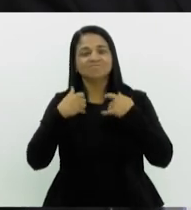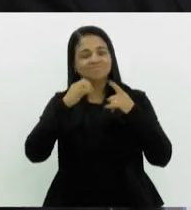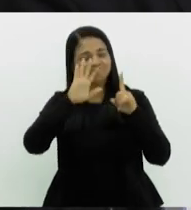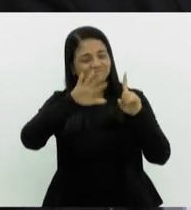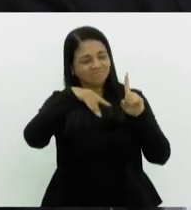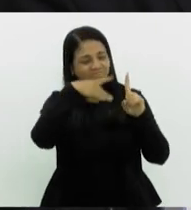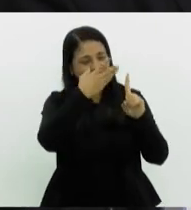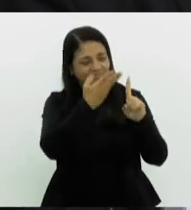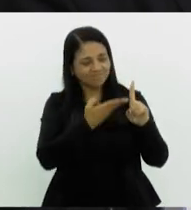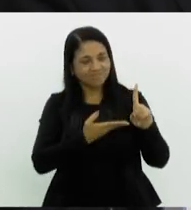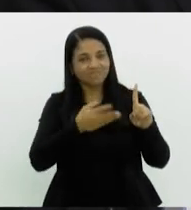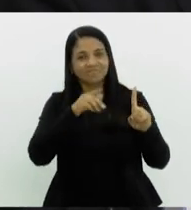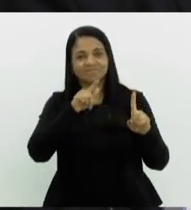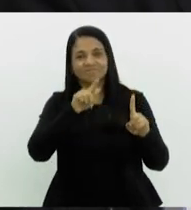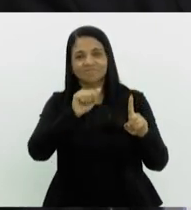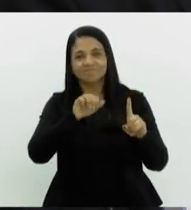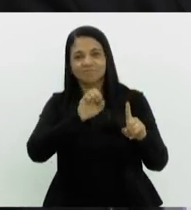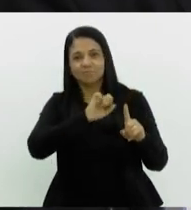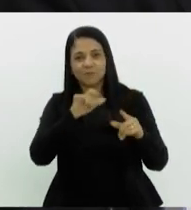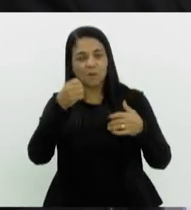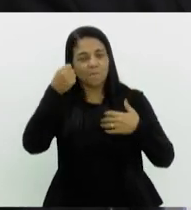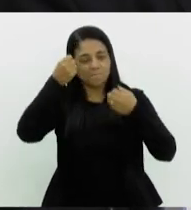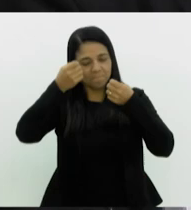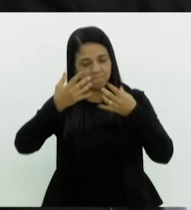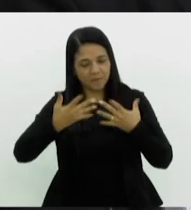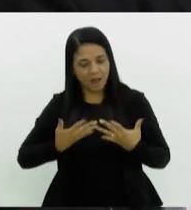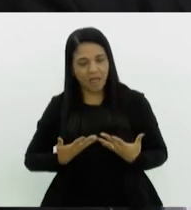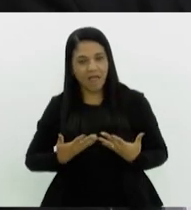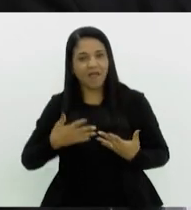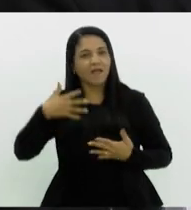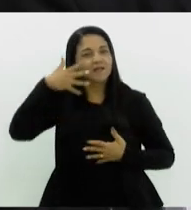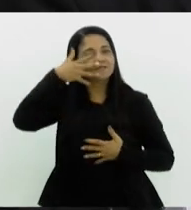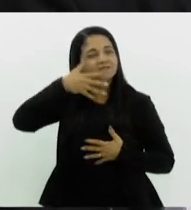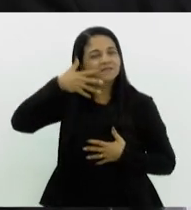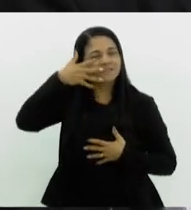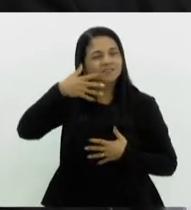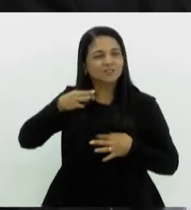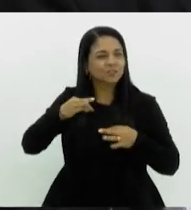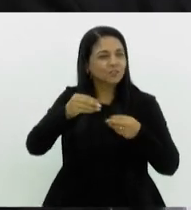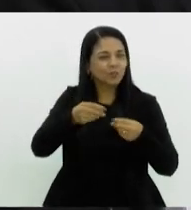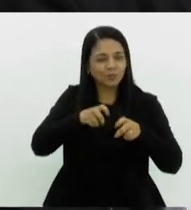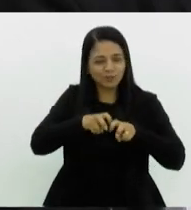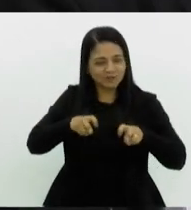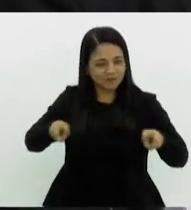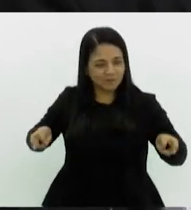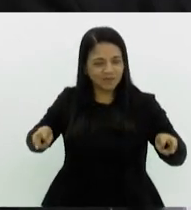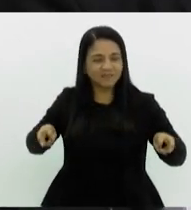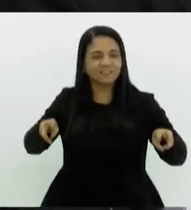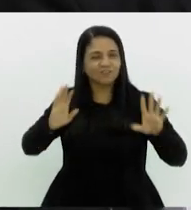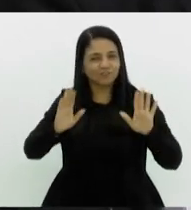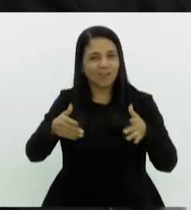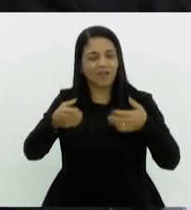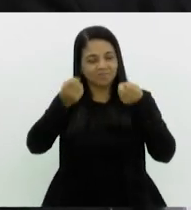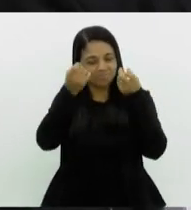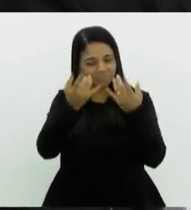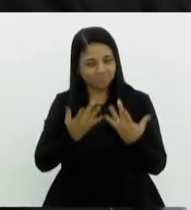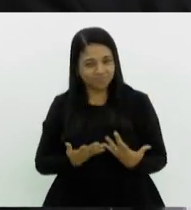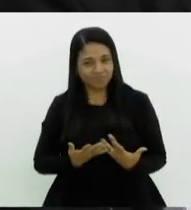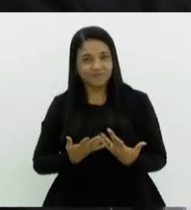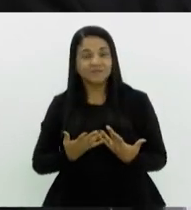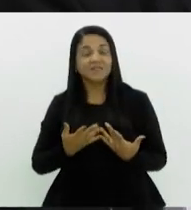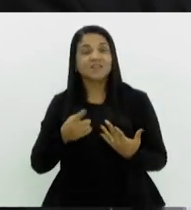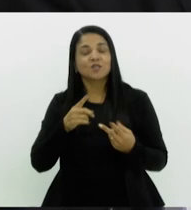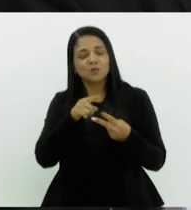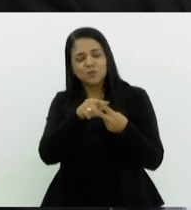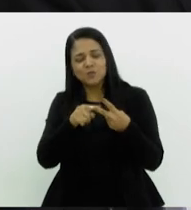Gabriel, trazer algumas palavras, embora todos já o tenham feito, todos tenham destacado. Mas eu teria duas coisas